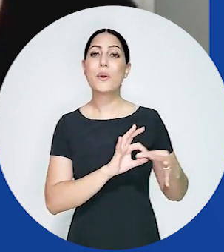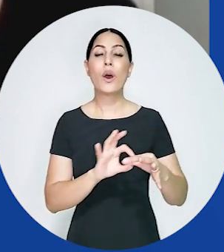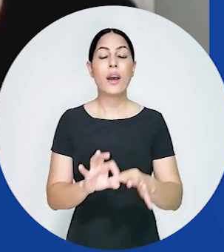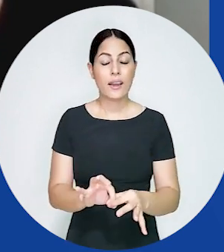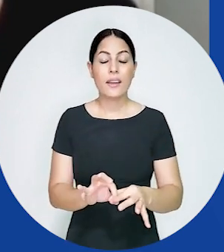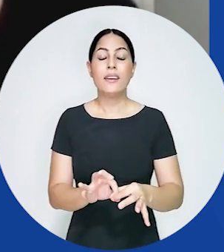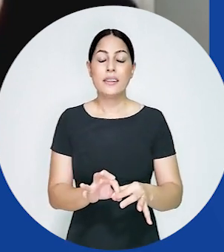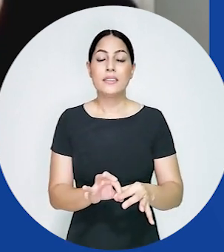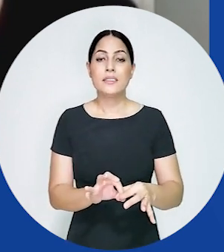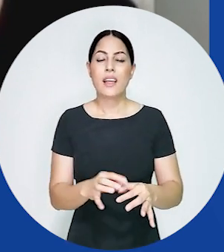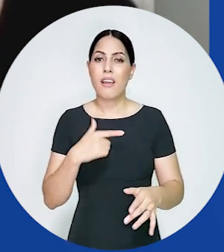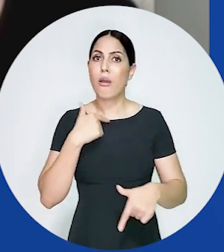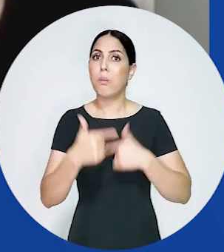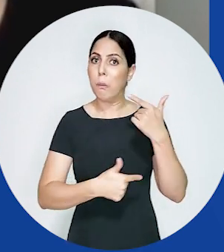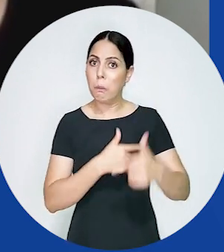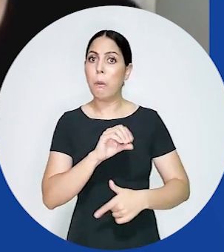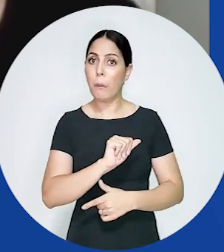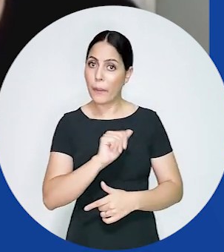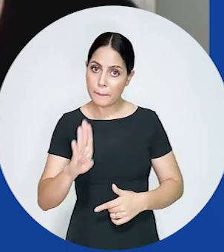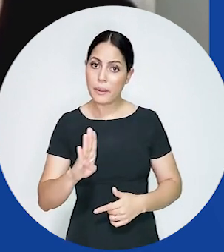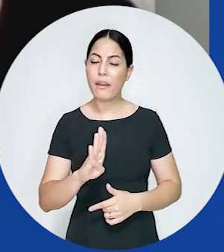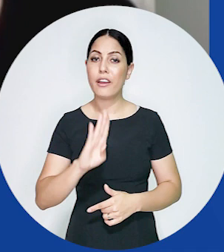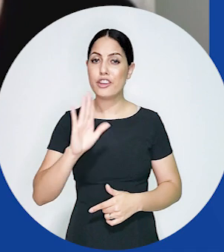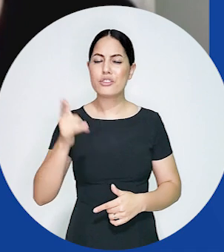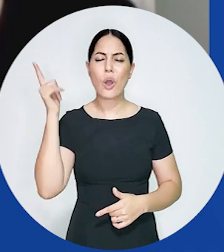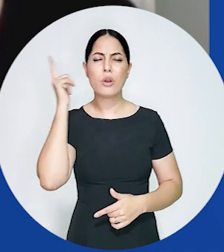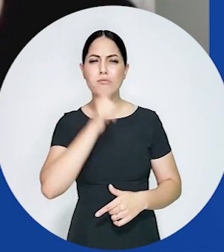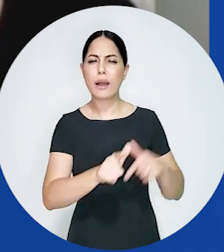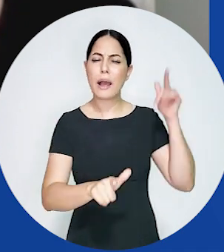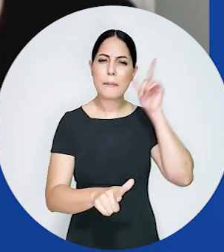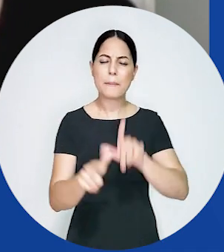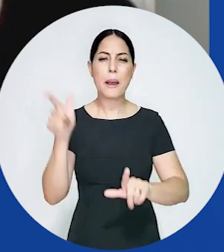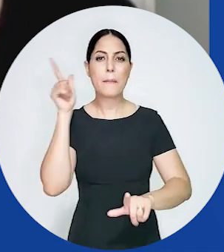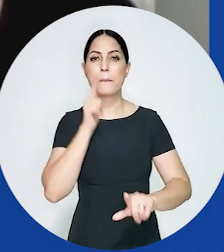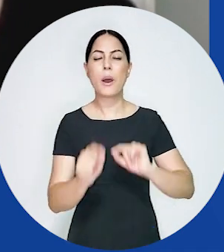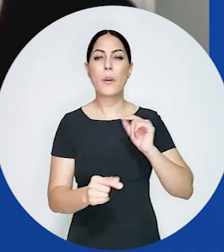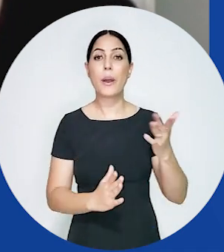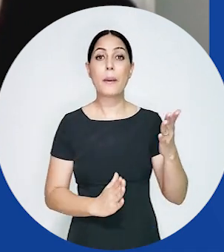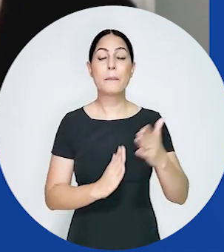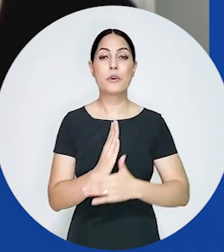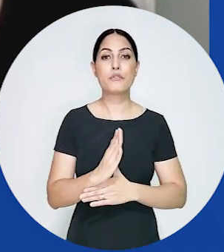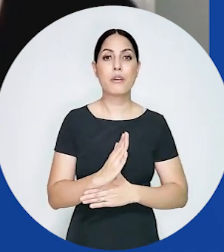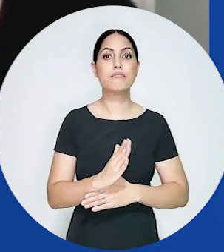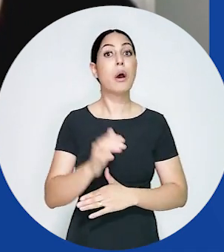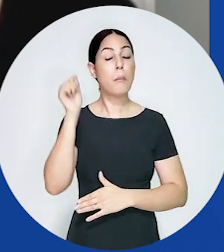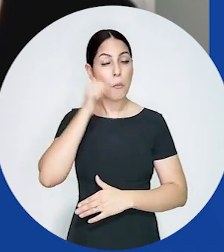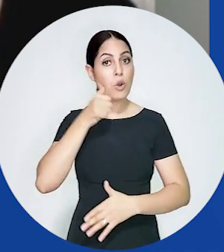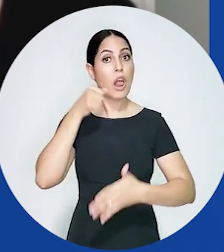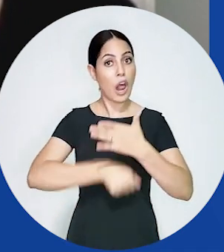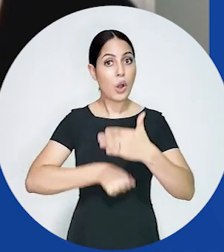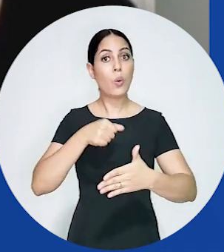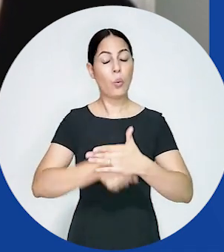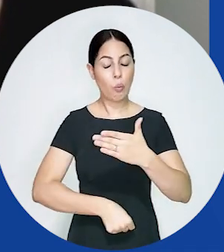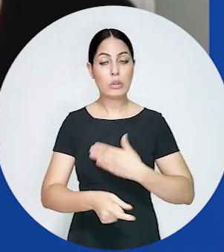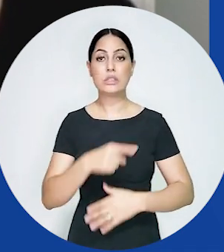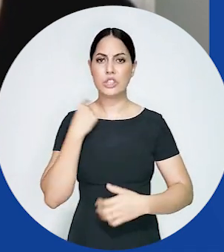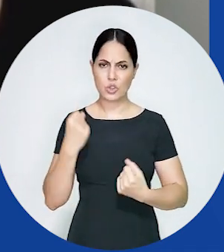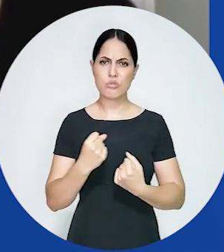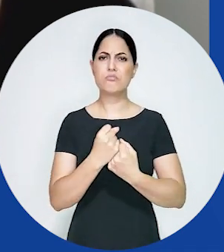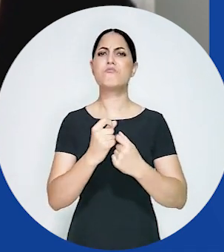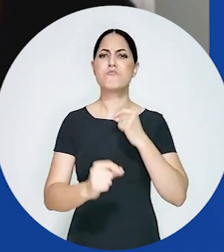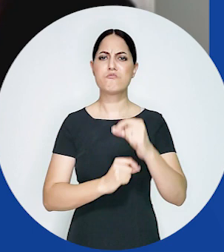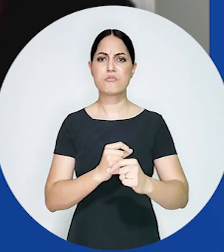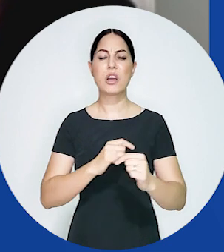duros foram de trabalho pela OAB, e nós conseguimos agora, recentemente, aprovar, com uma luta muito grande